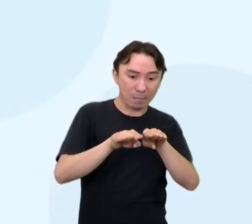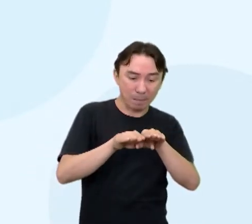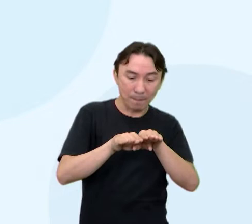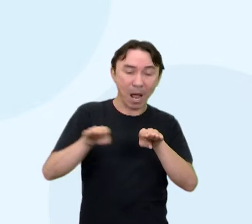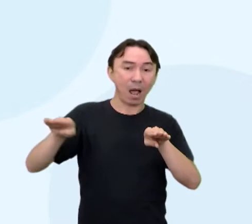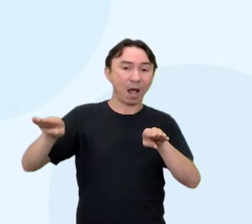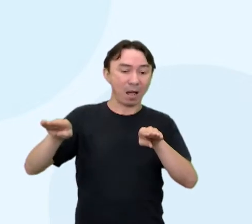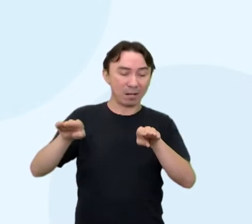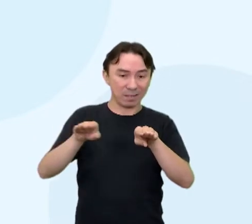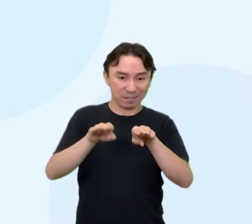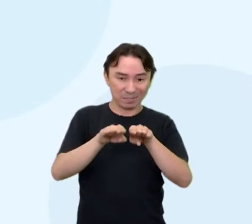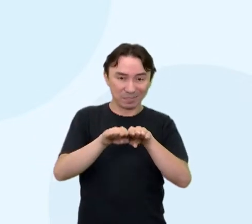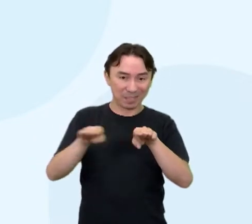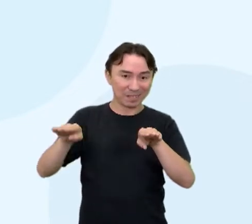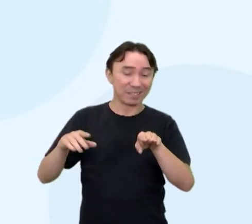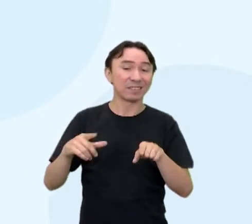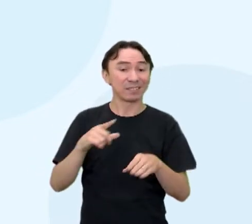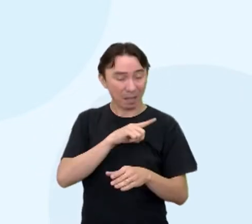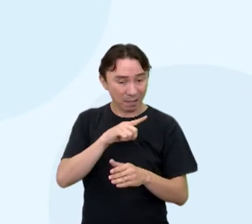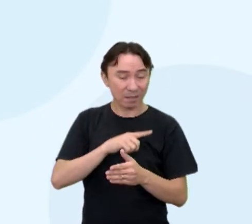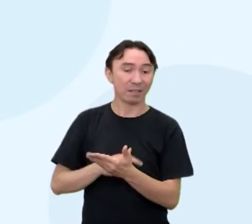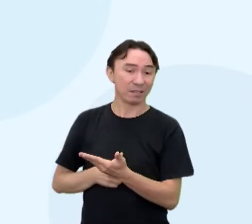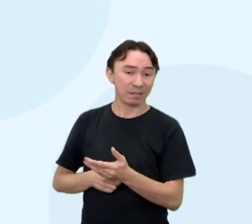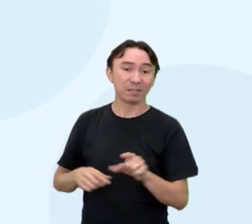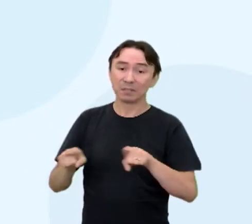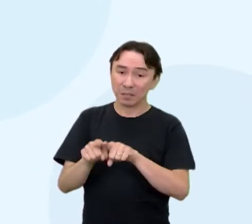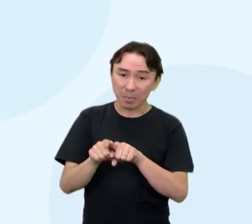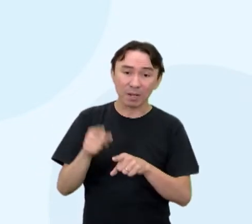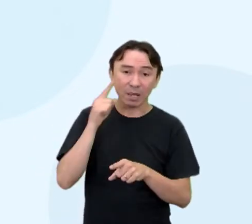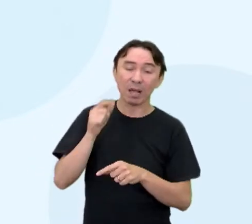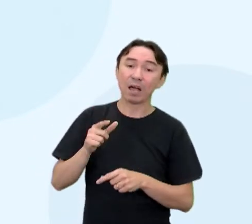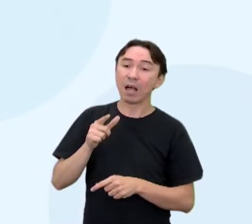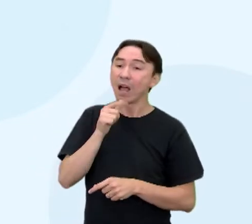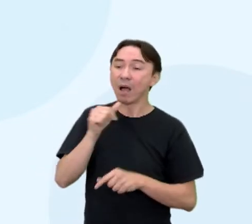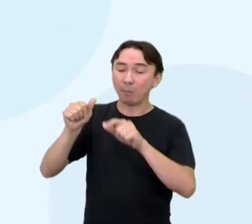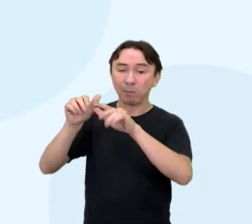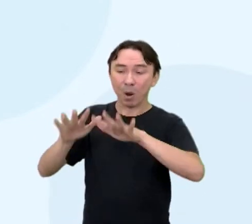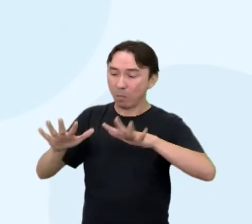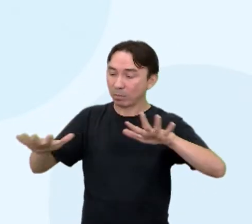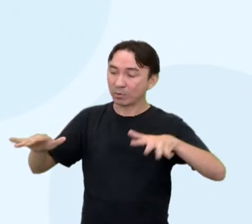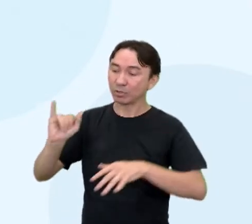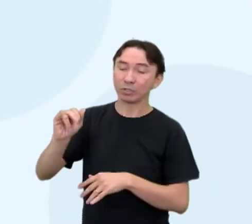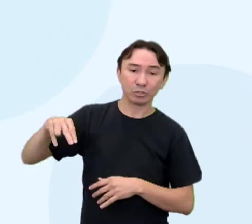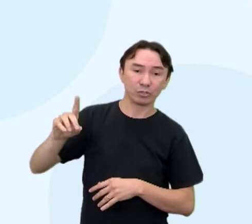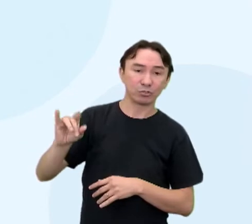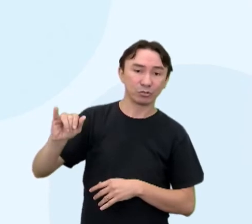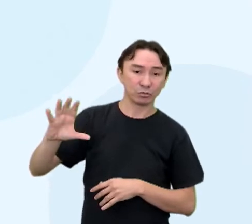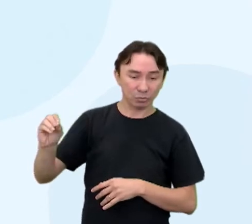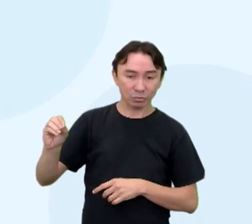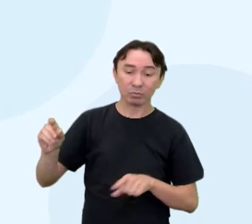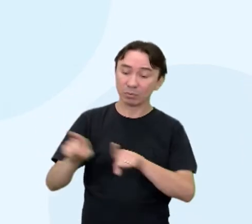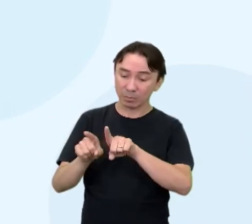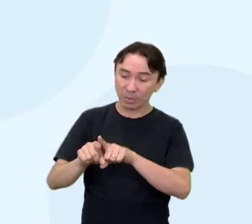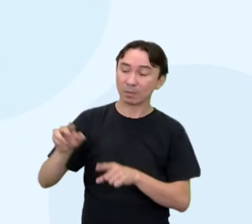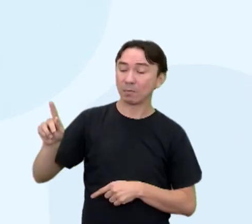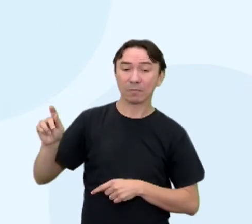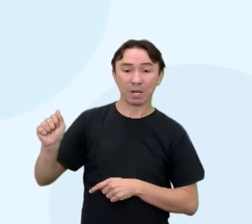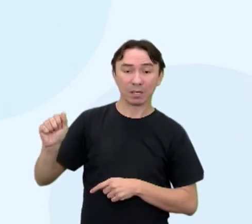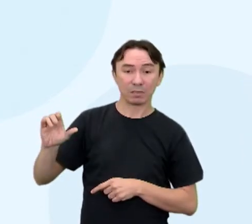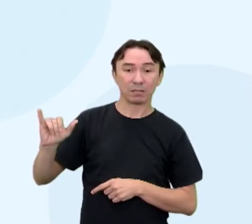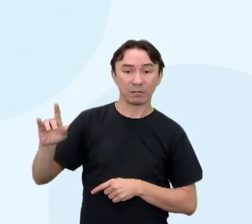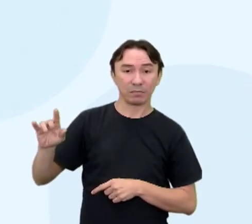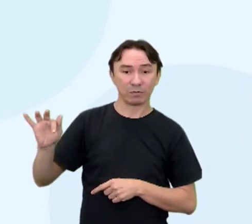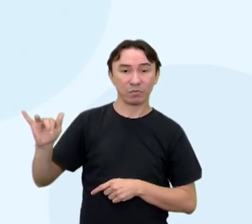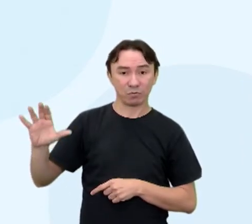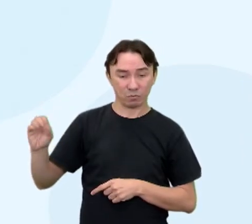dorsal mesoatlântica. Isso também acontece no Índico, como a gente está observando, e também acontece no Pacífico. Então, quando a gente fala